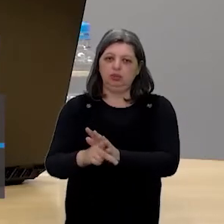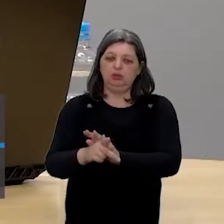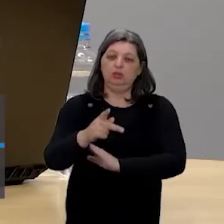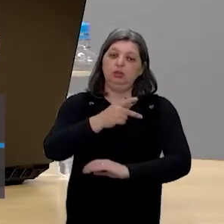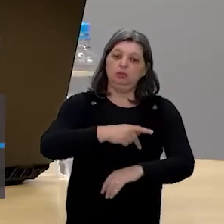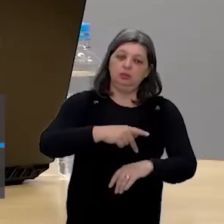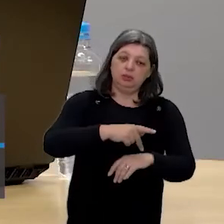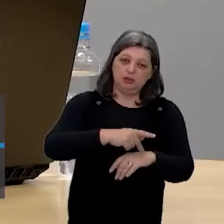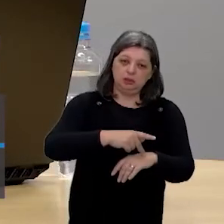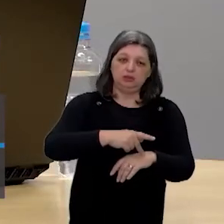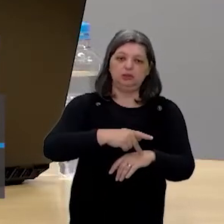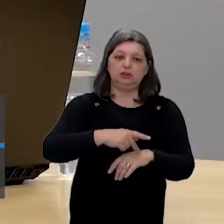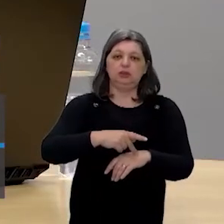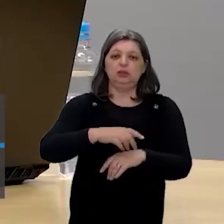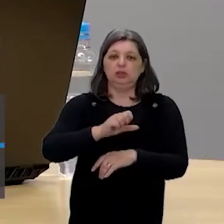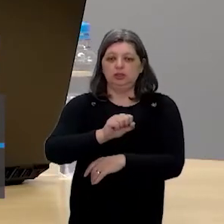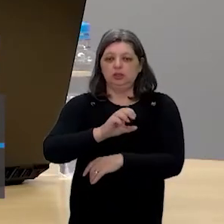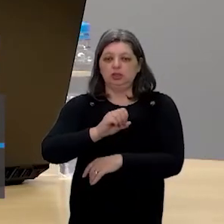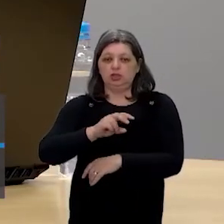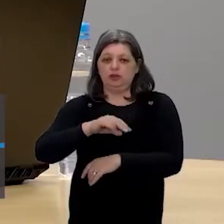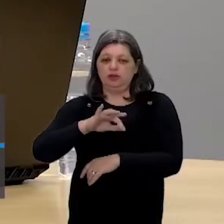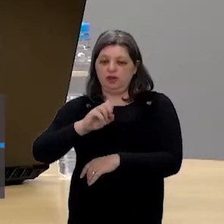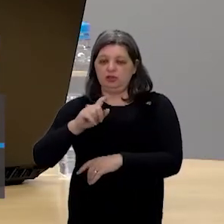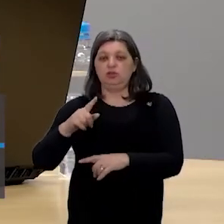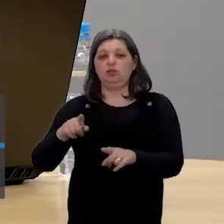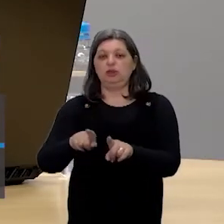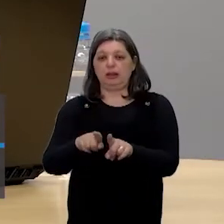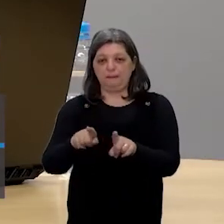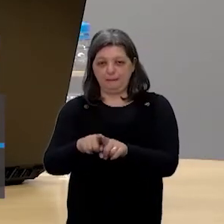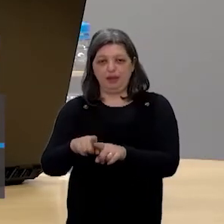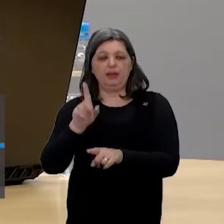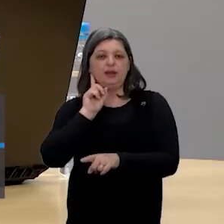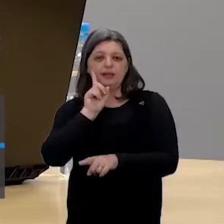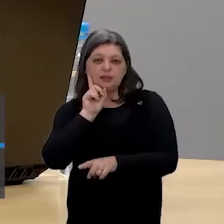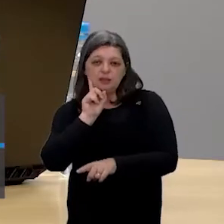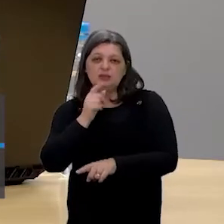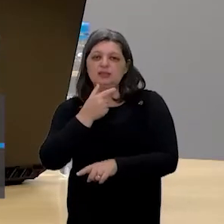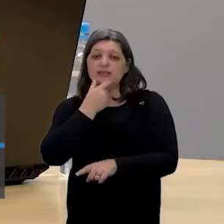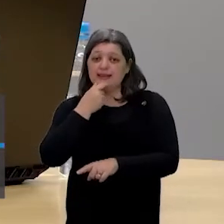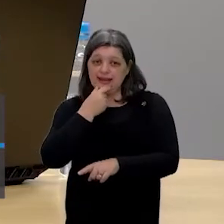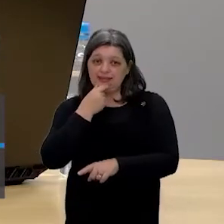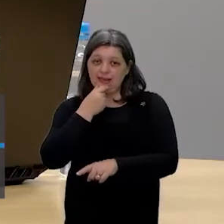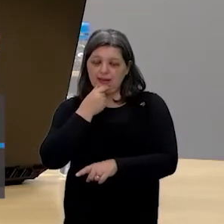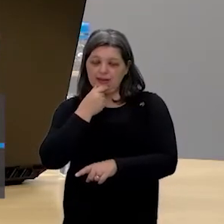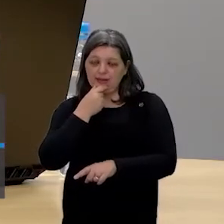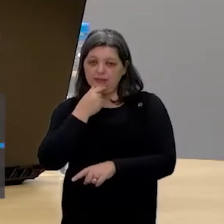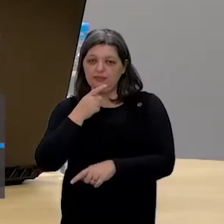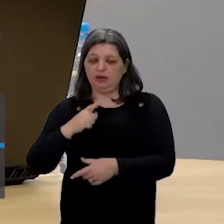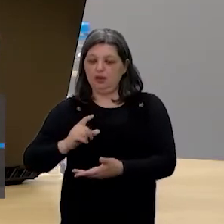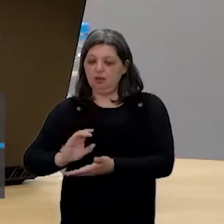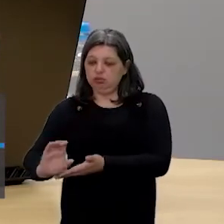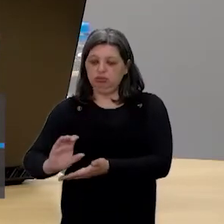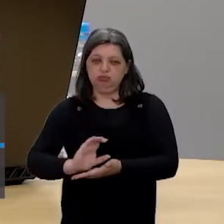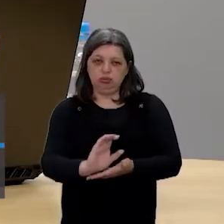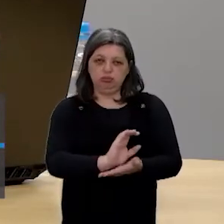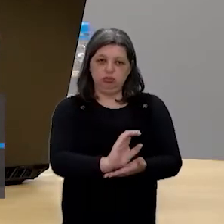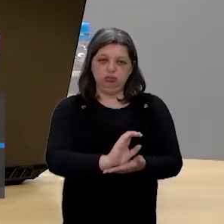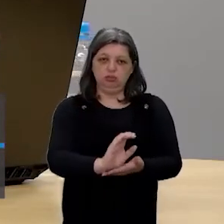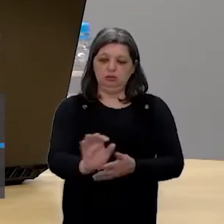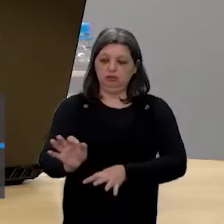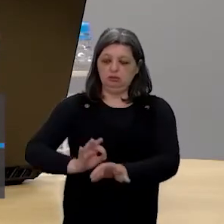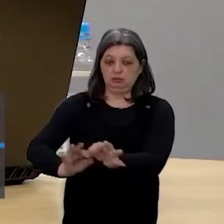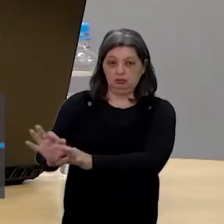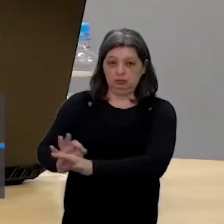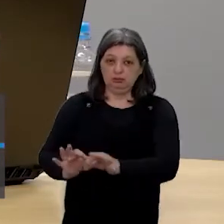Soviética como da parte dos Estados Unidos, da Inglaterra, para poder formar esses blocos e conseguir